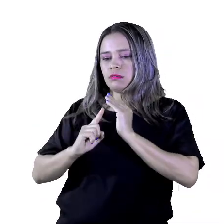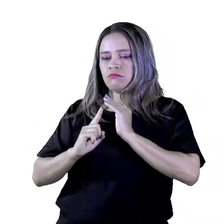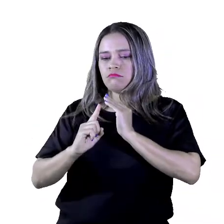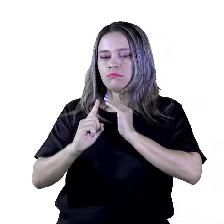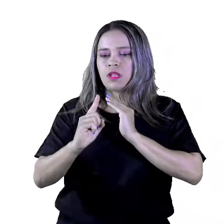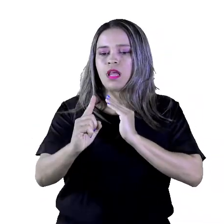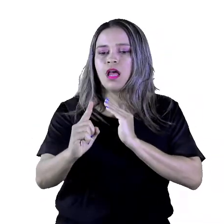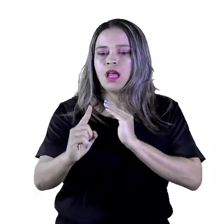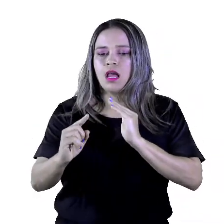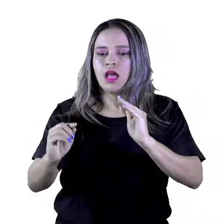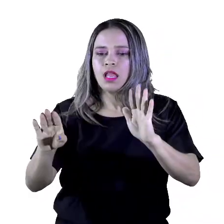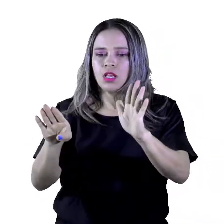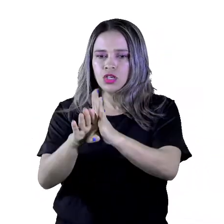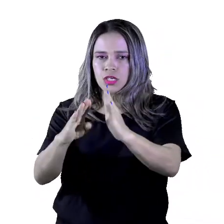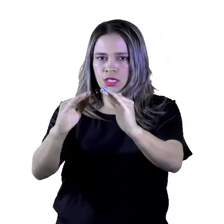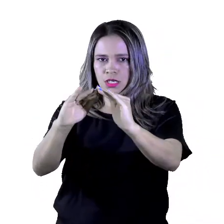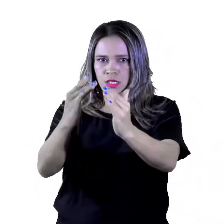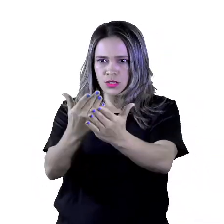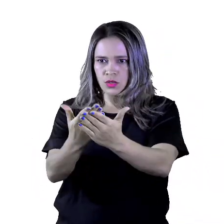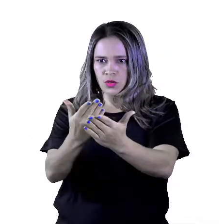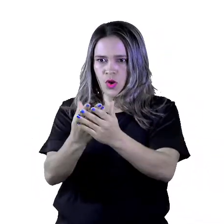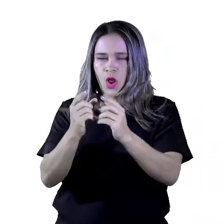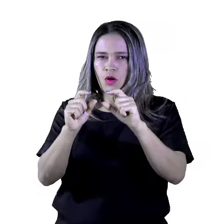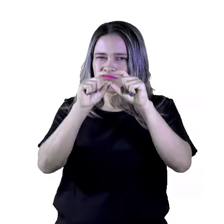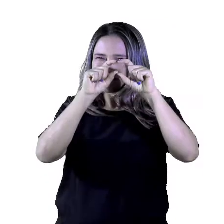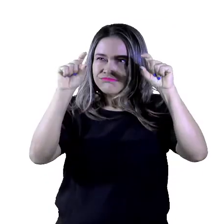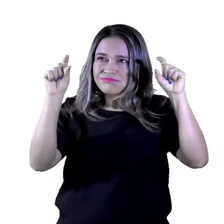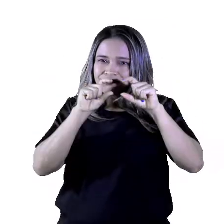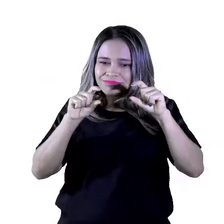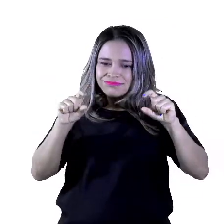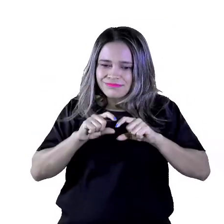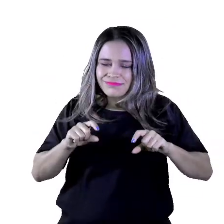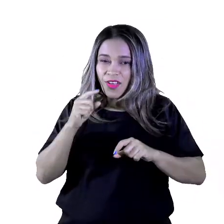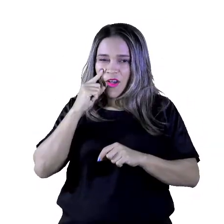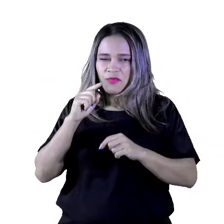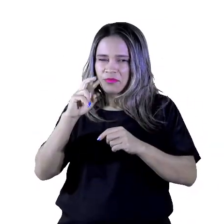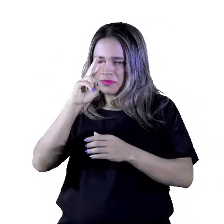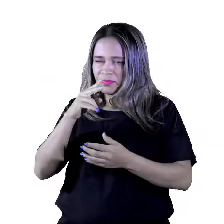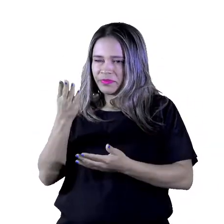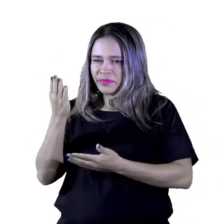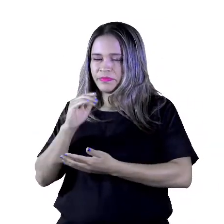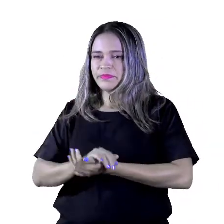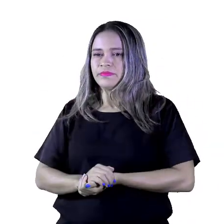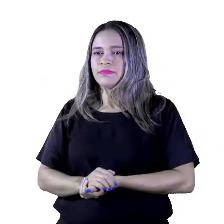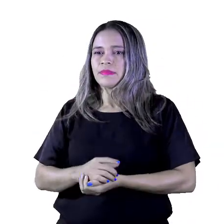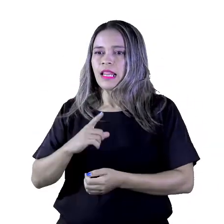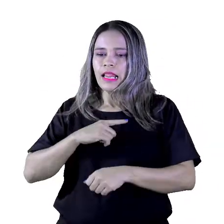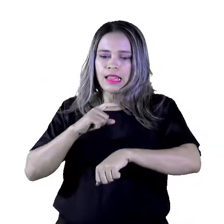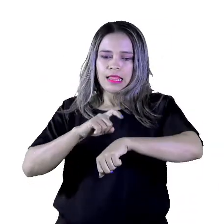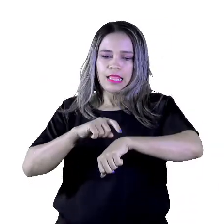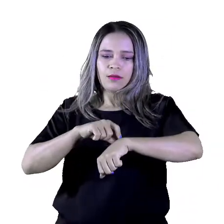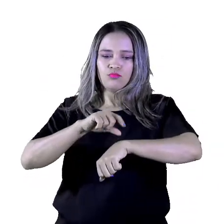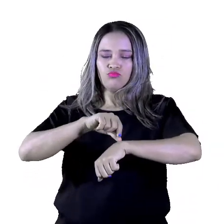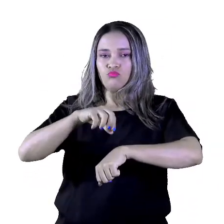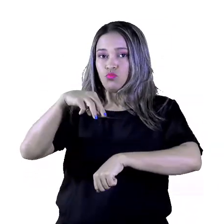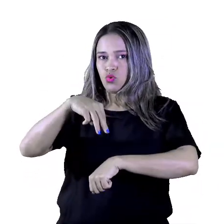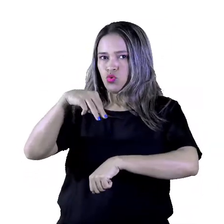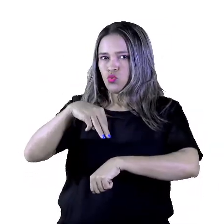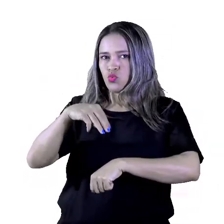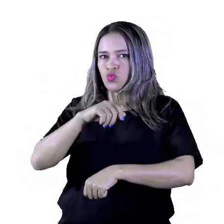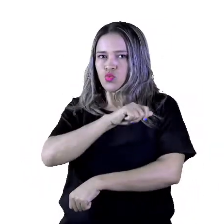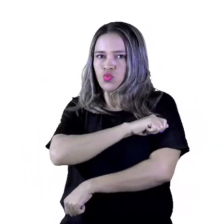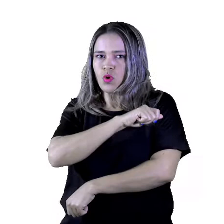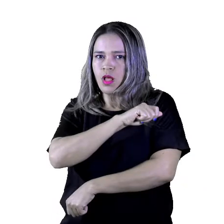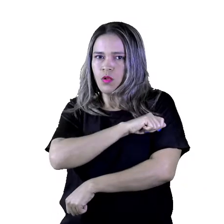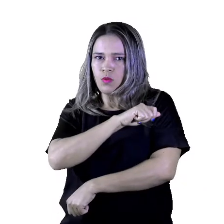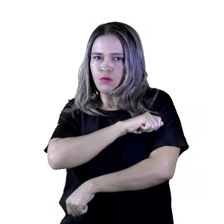casa até a escola e apareceu esse gráfico aí para vocês. Olha só, vamos ler? Então, tempo gastos em minutos que os alunos levam, né? O que os meus